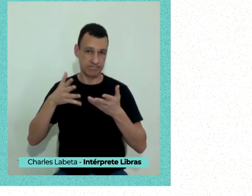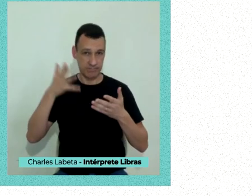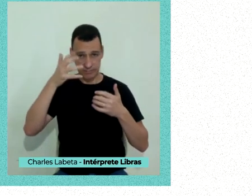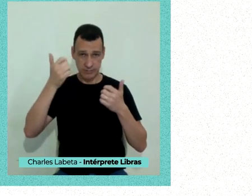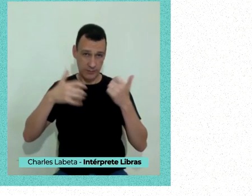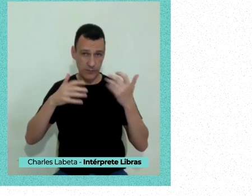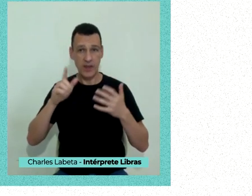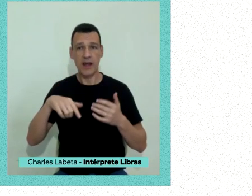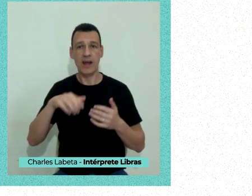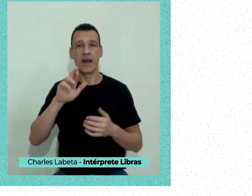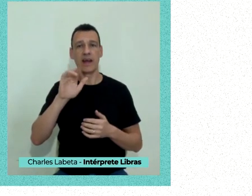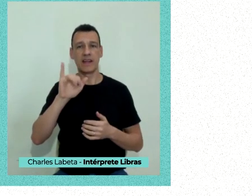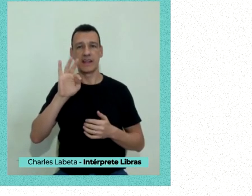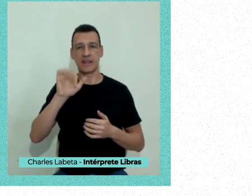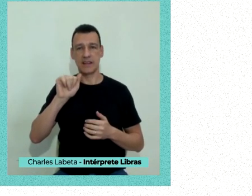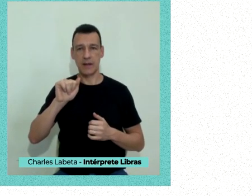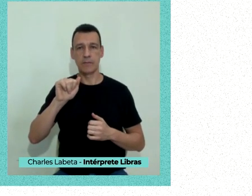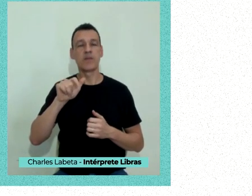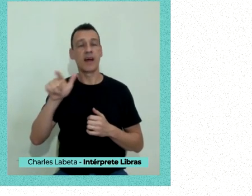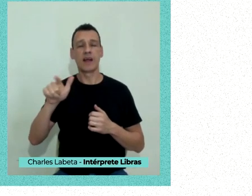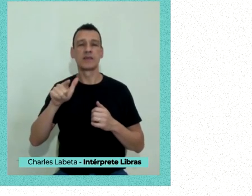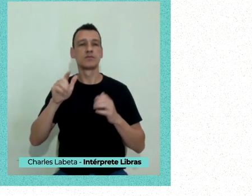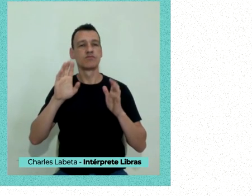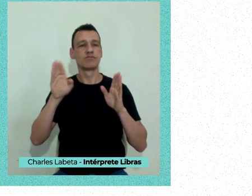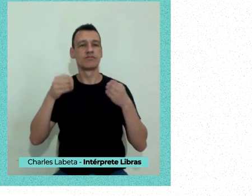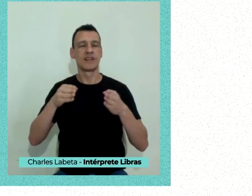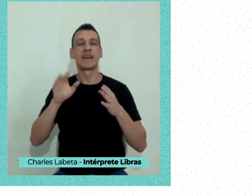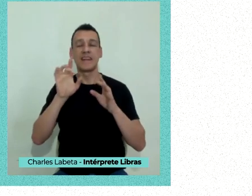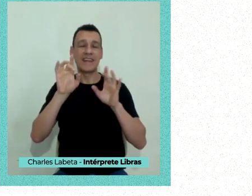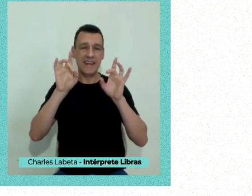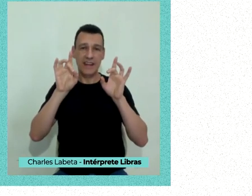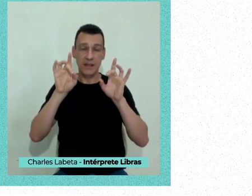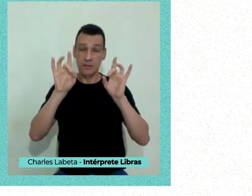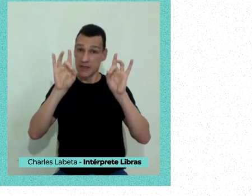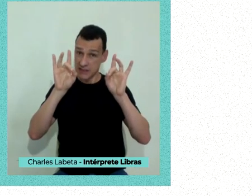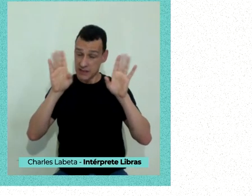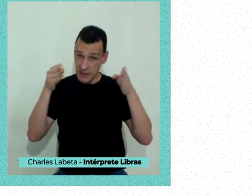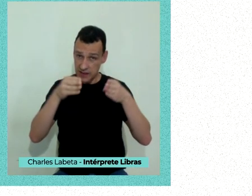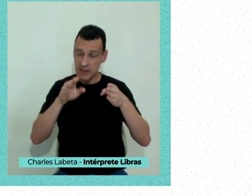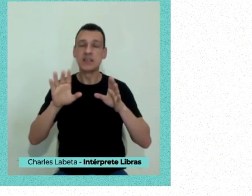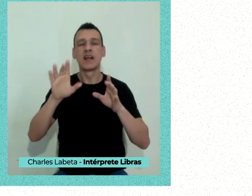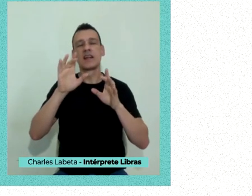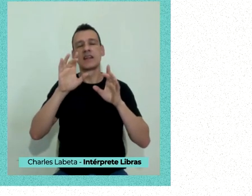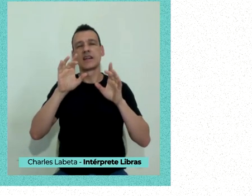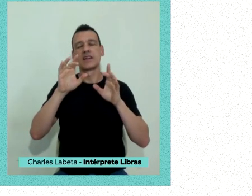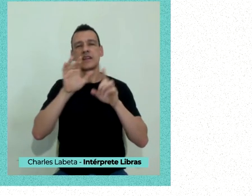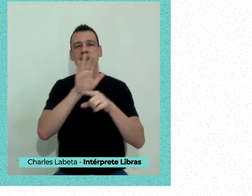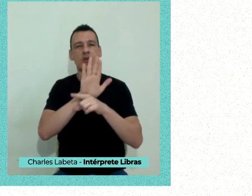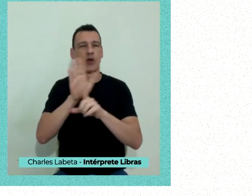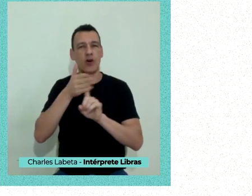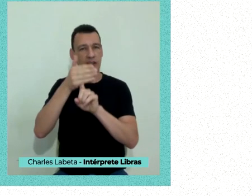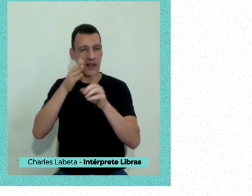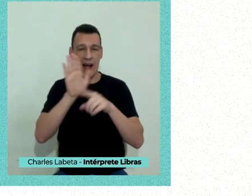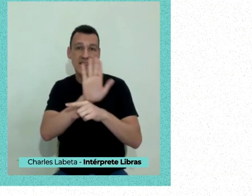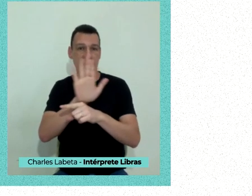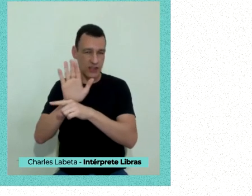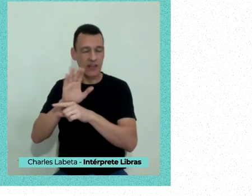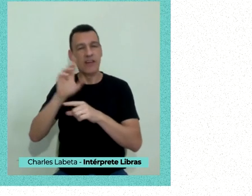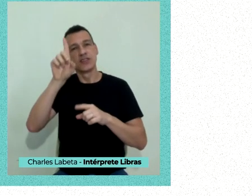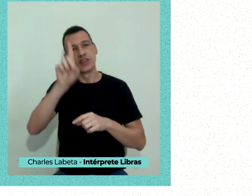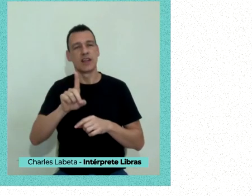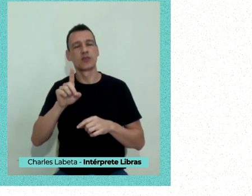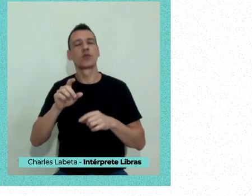Bersch, especialista em tecnologia assistiva e educação e diretora da Assistiva Tecnologia